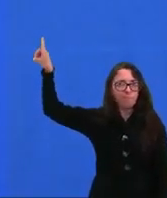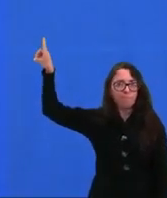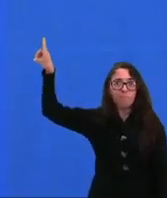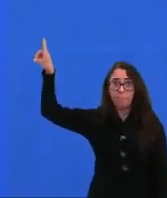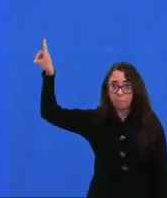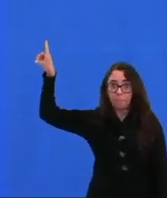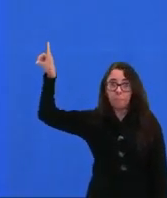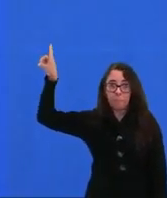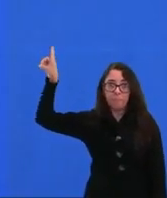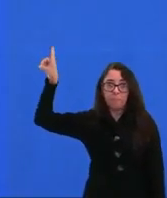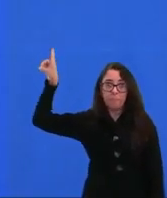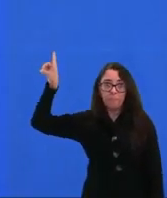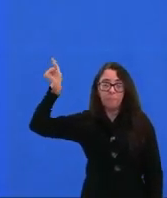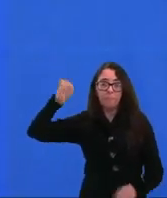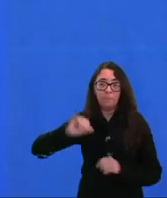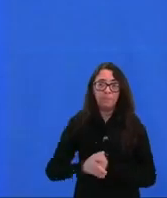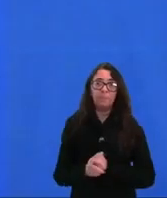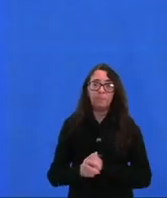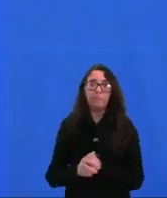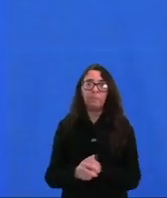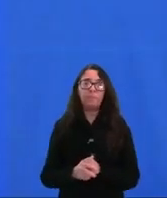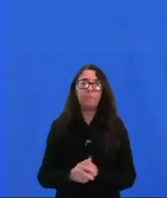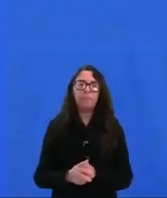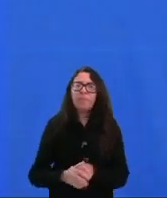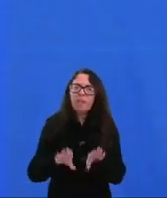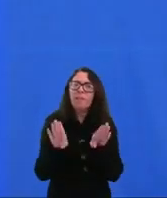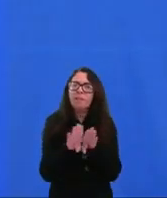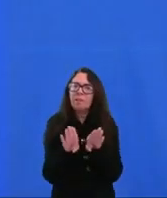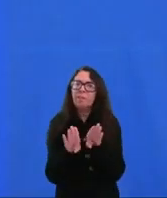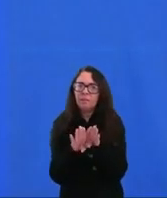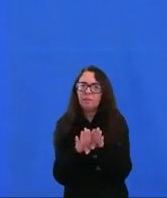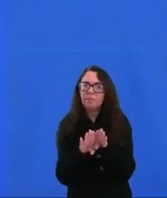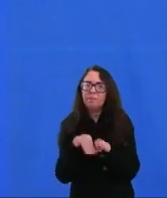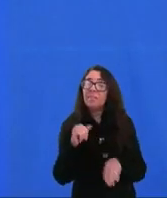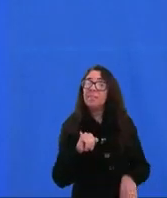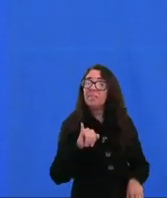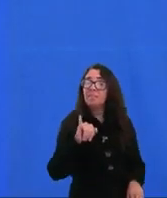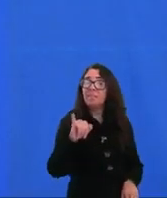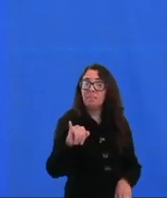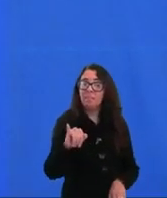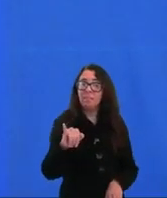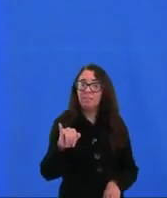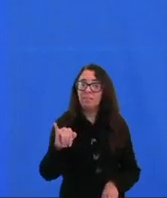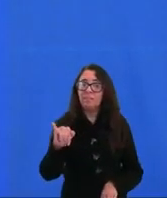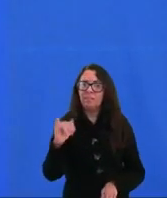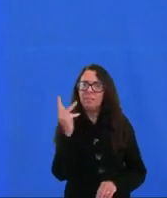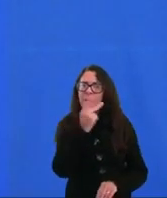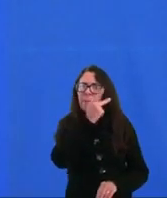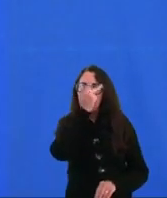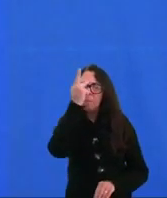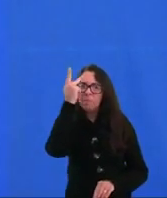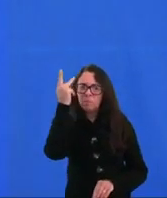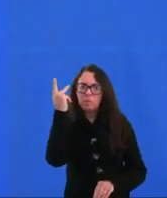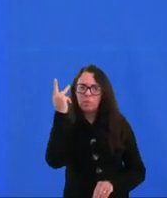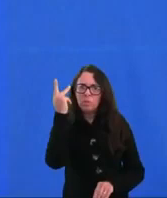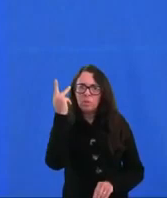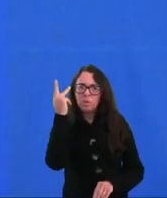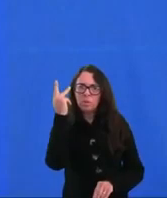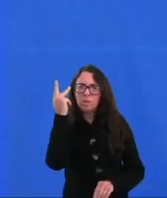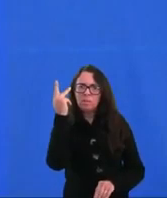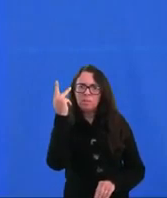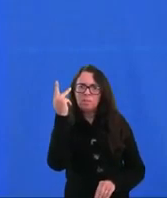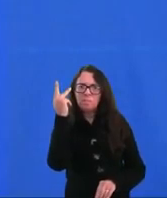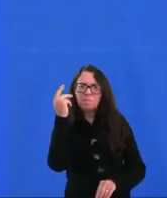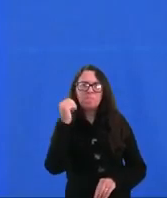sobre a terra, concordarem a respeito de qualquer coisa que porventura pedirem, ser-lhes-á